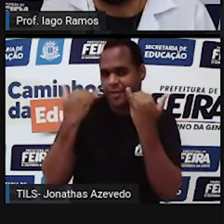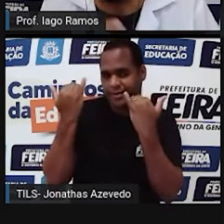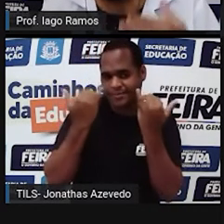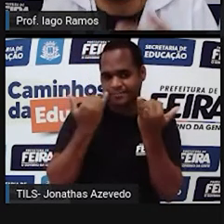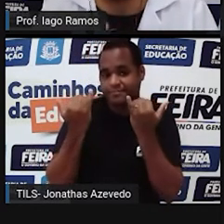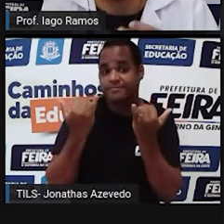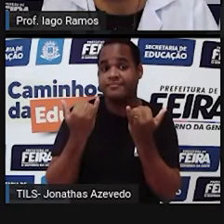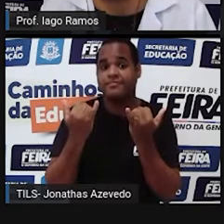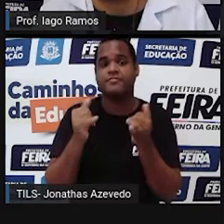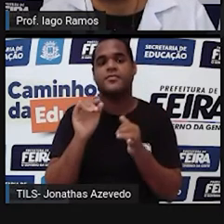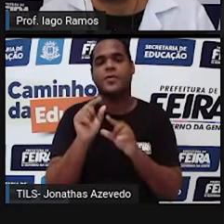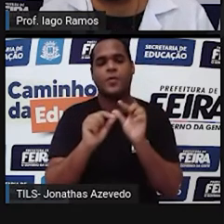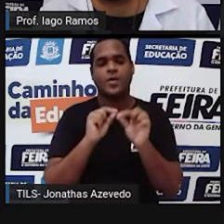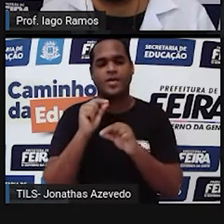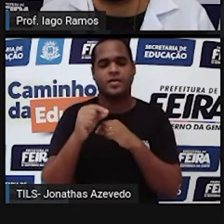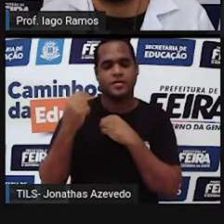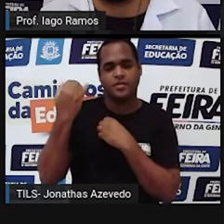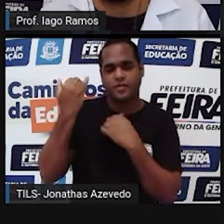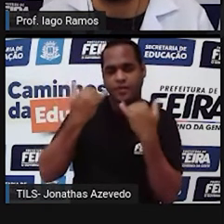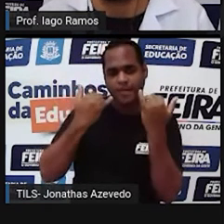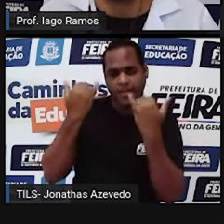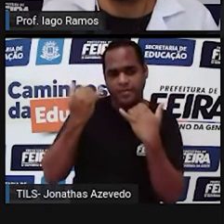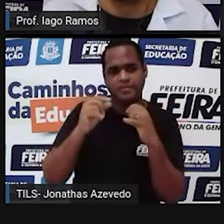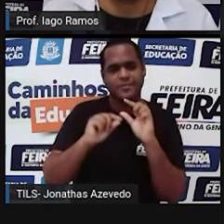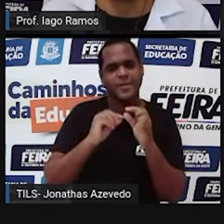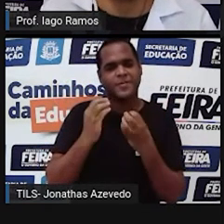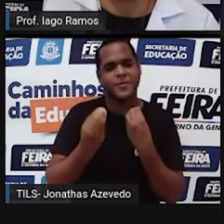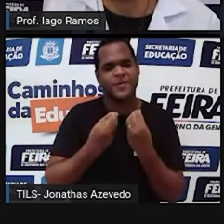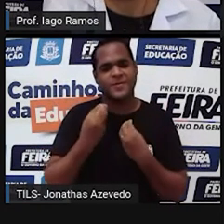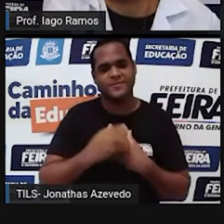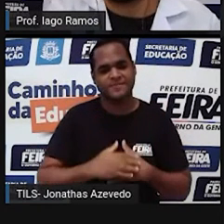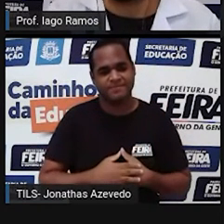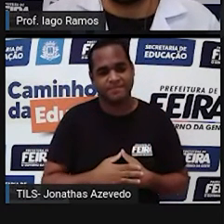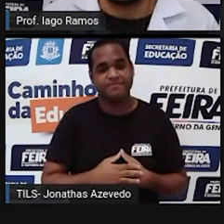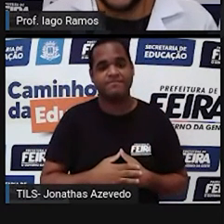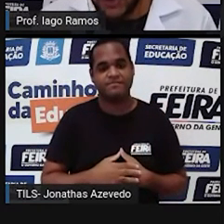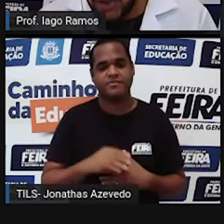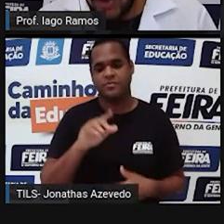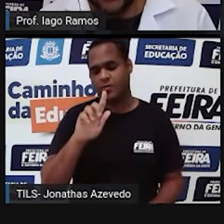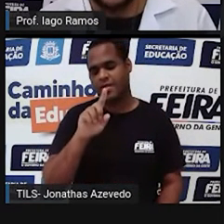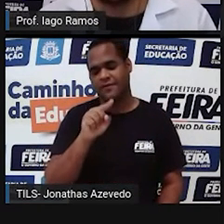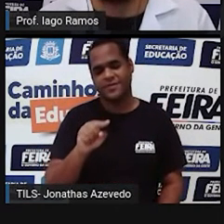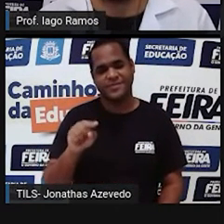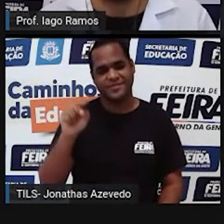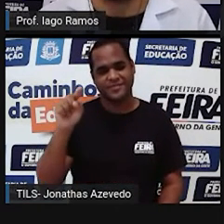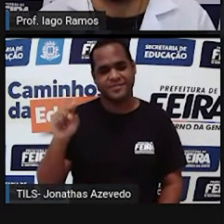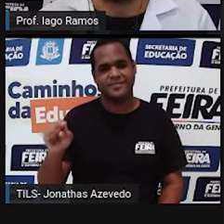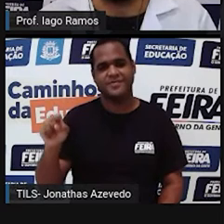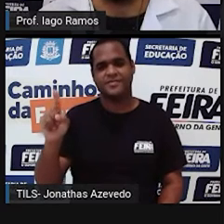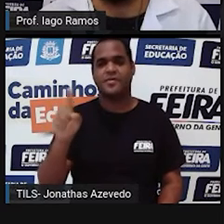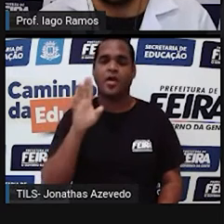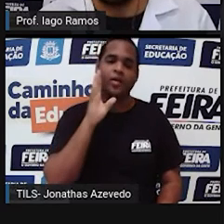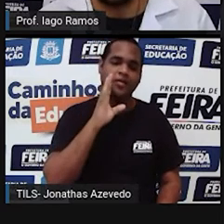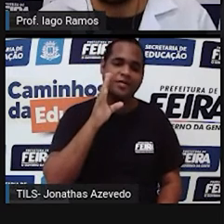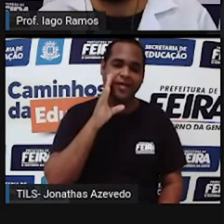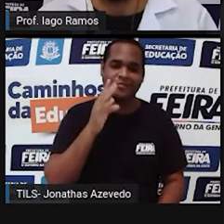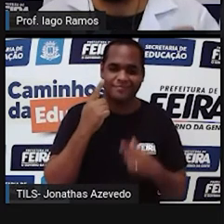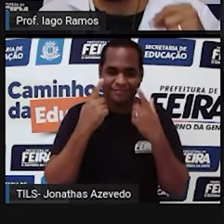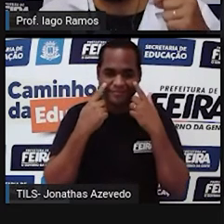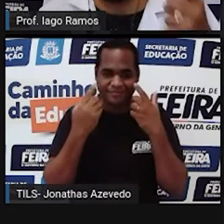informações. E como é que vão vir essas informações? Aí é que vai entrar os gráficos. Olha só que bacana,